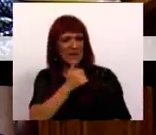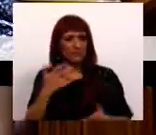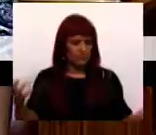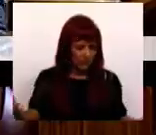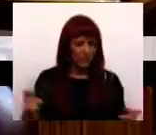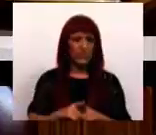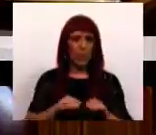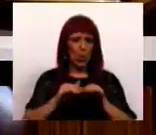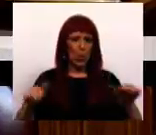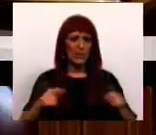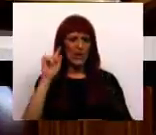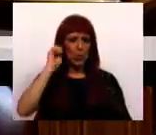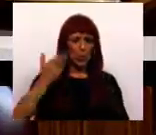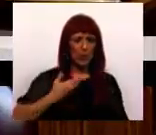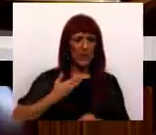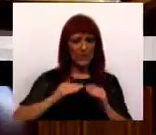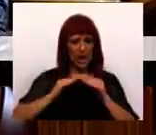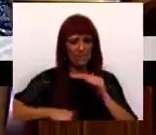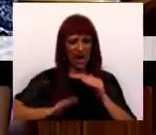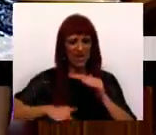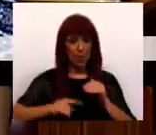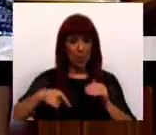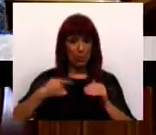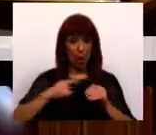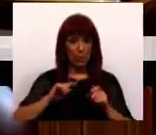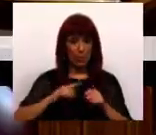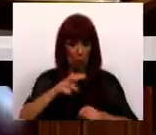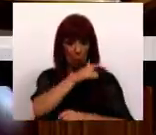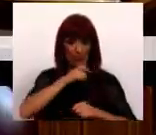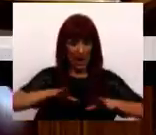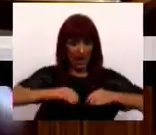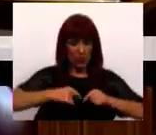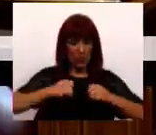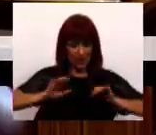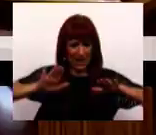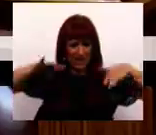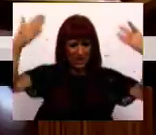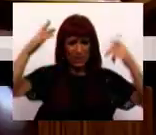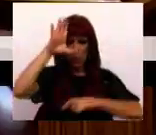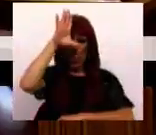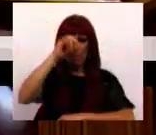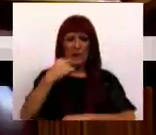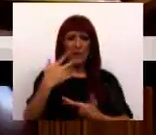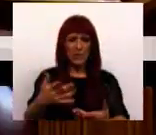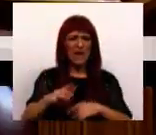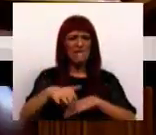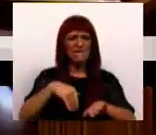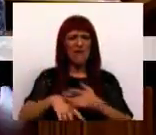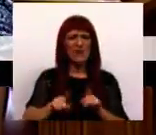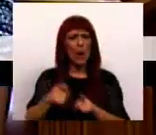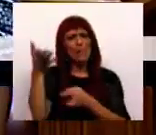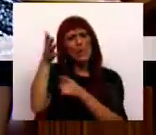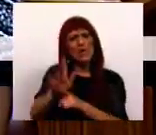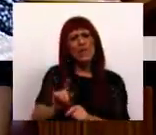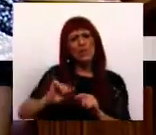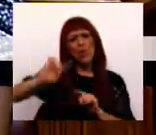que o nível do déficit fica abaixo do próprio compromisso assumido inicialmente pelo Governo, fazendo com que, por